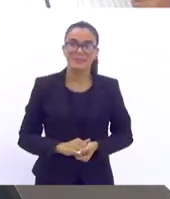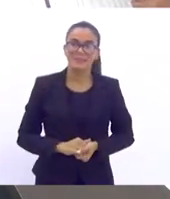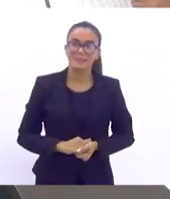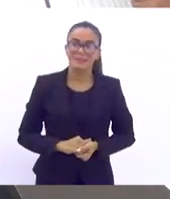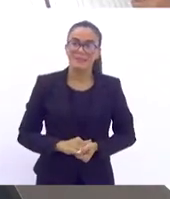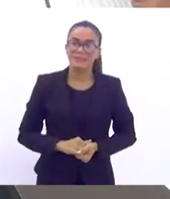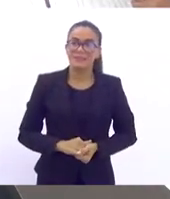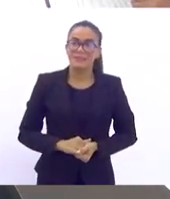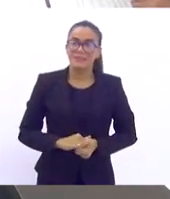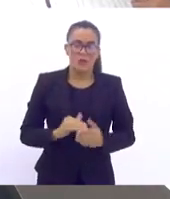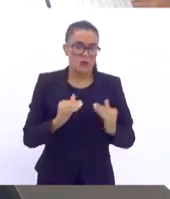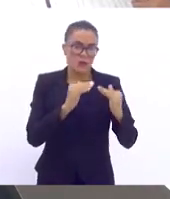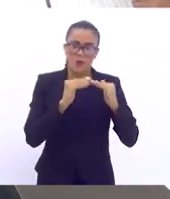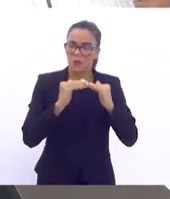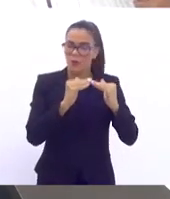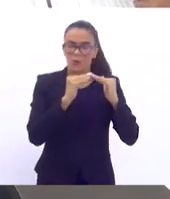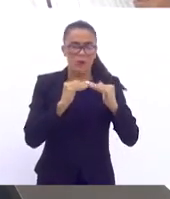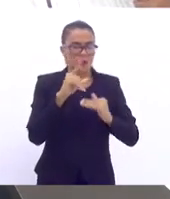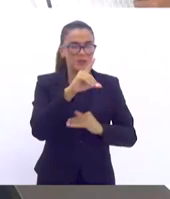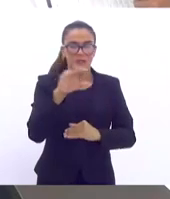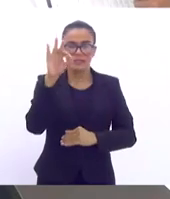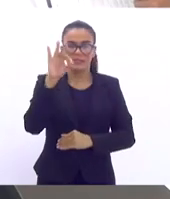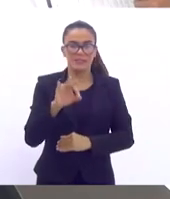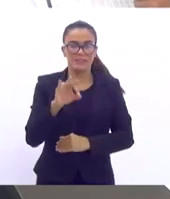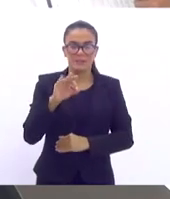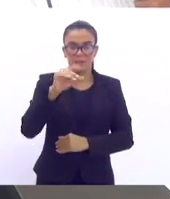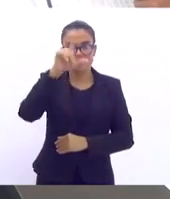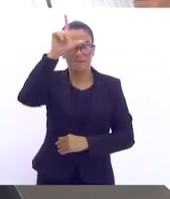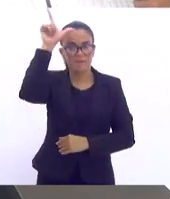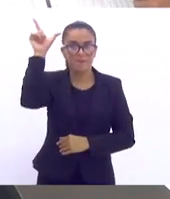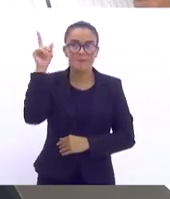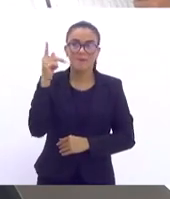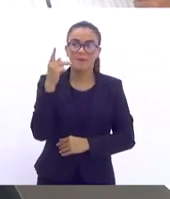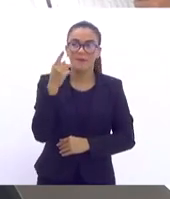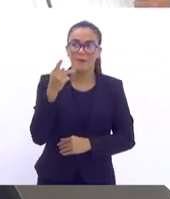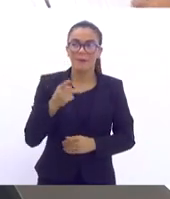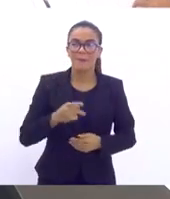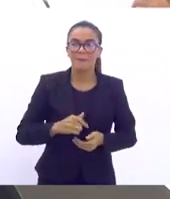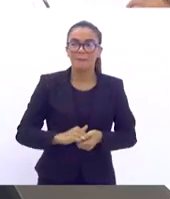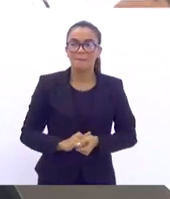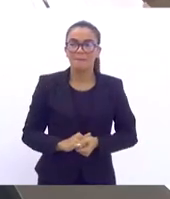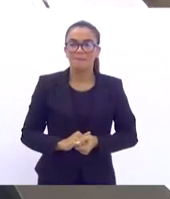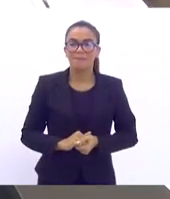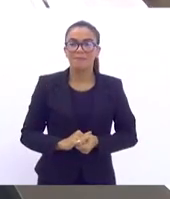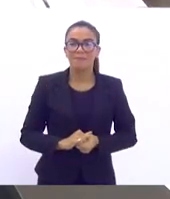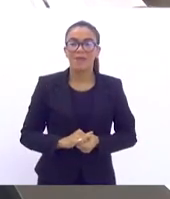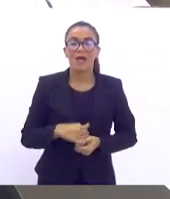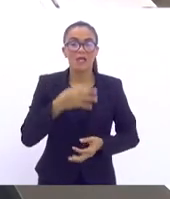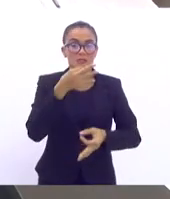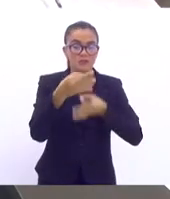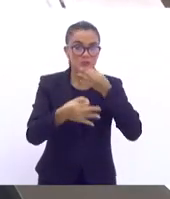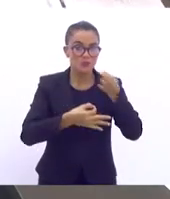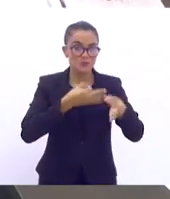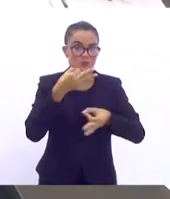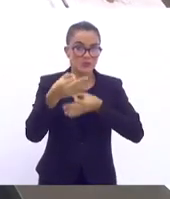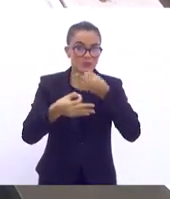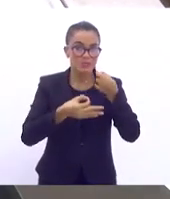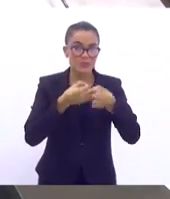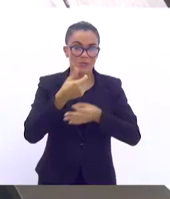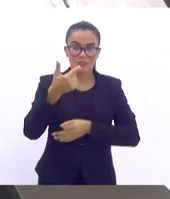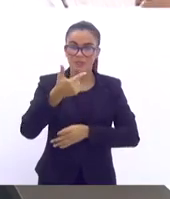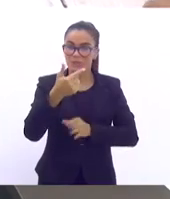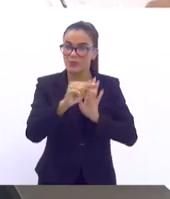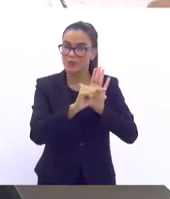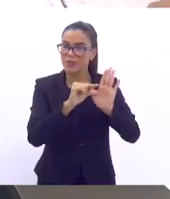concordo plenamente com o Deputado Luiz Paulo em Presidente Deputado Luiz Paulo a sugestão de vossa excelência para fazer essa submenda